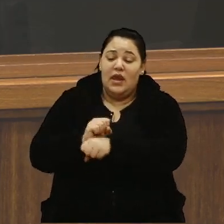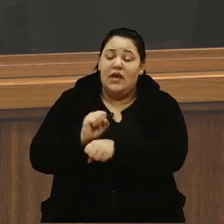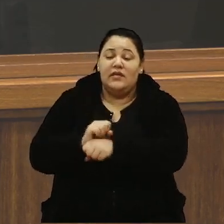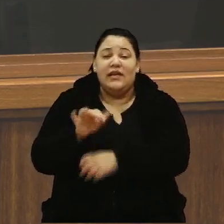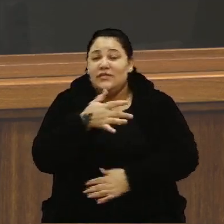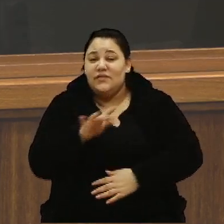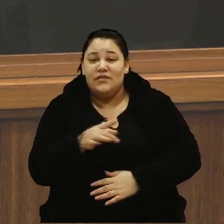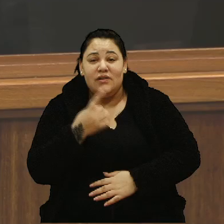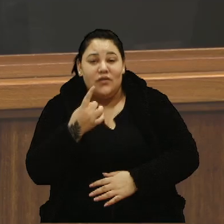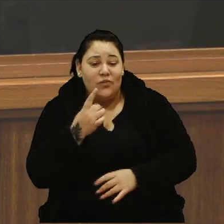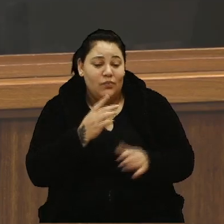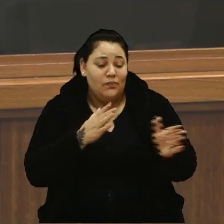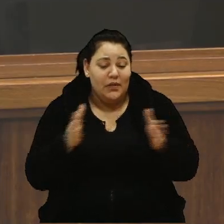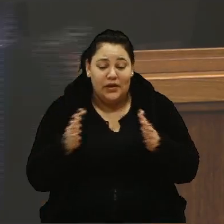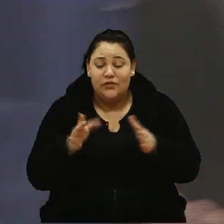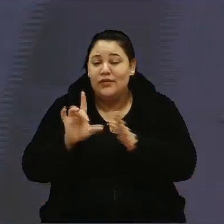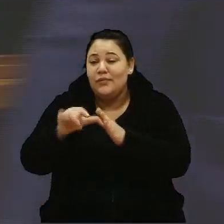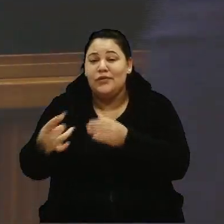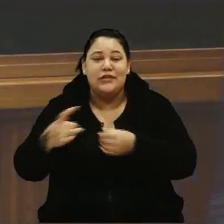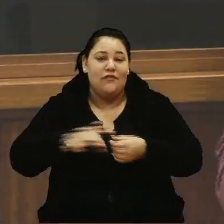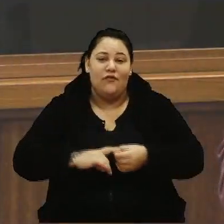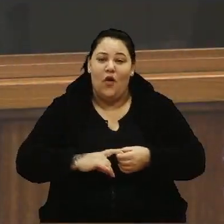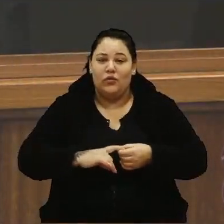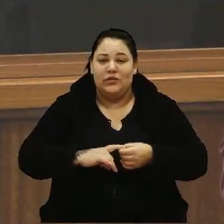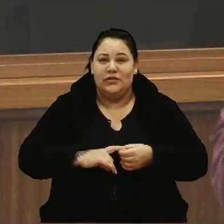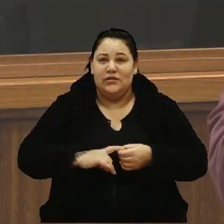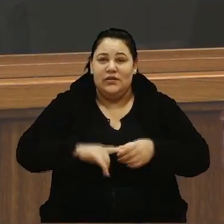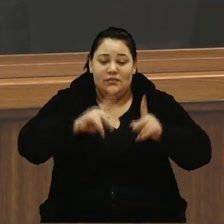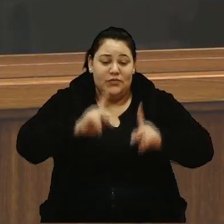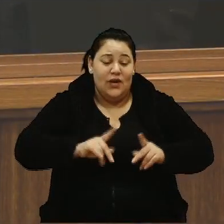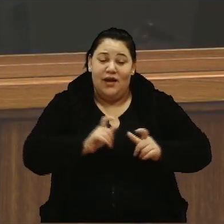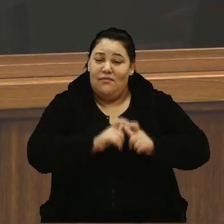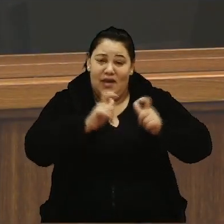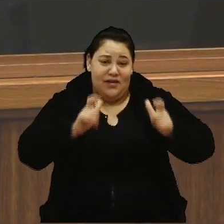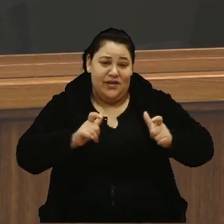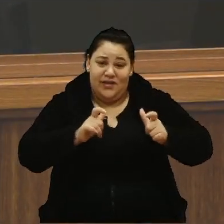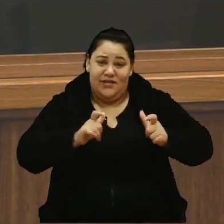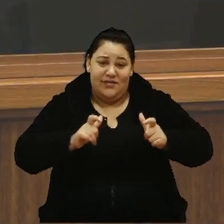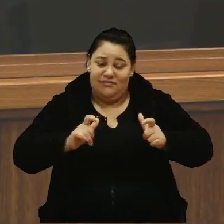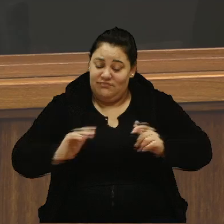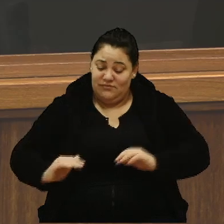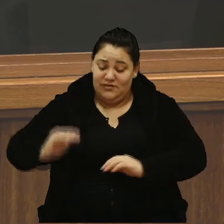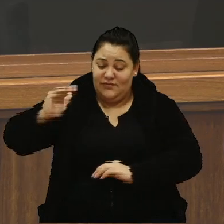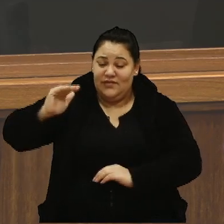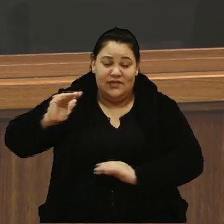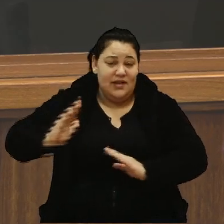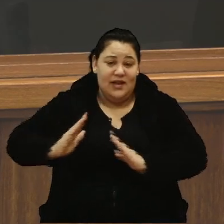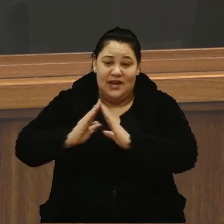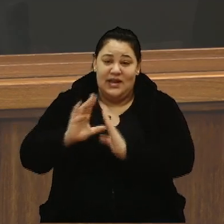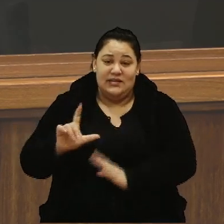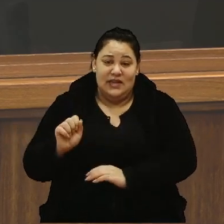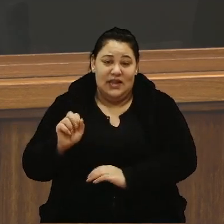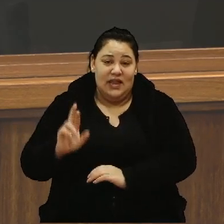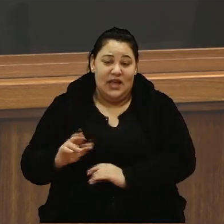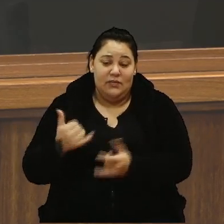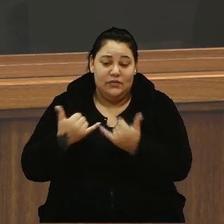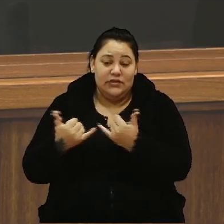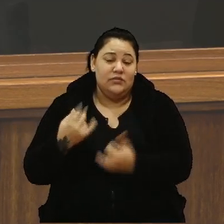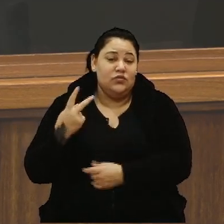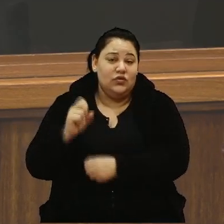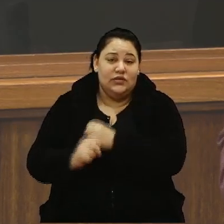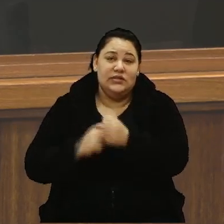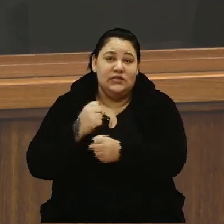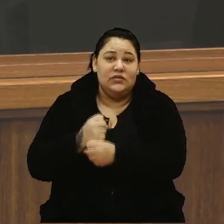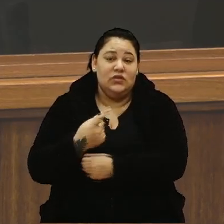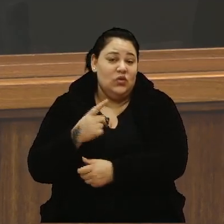adotado naquele período e é devolvido. Essas pessoas, grande parte, foram criadas numa casa-lar, por exemplo, desde os 2 anos, desde